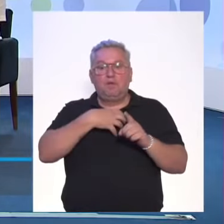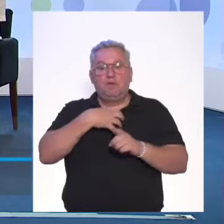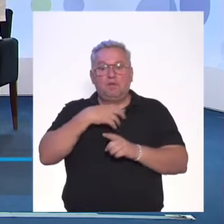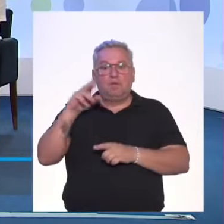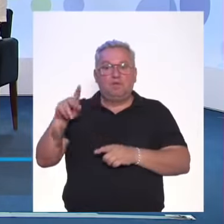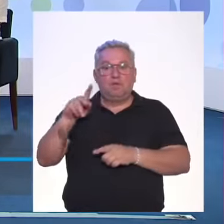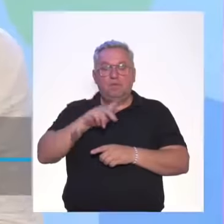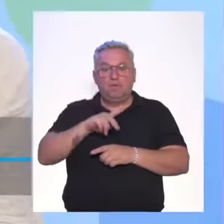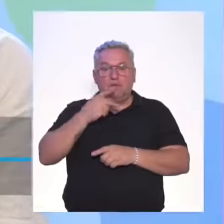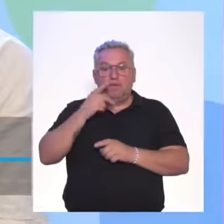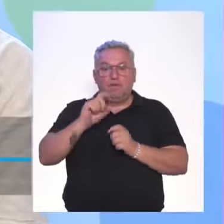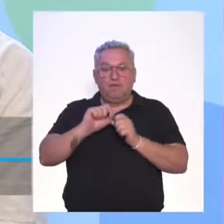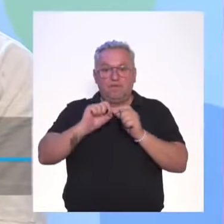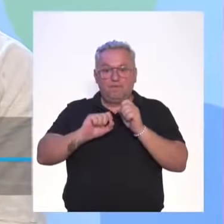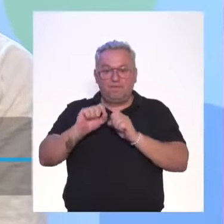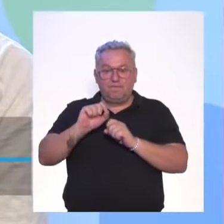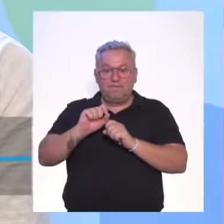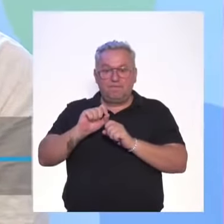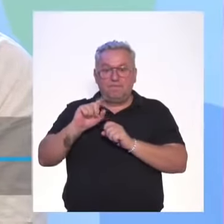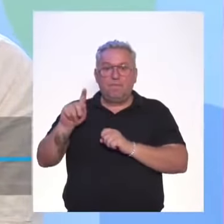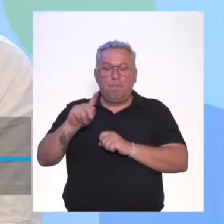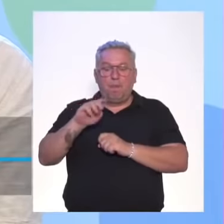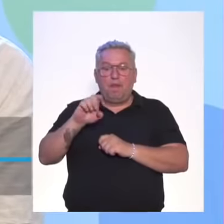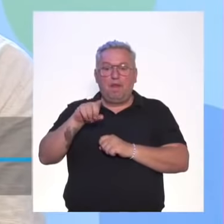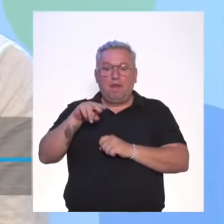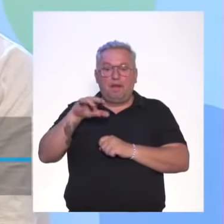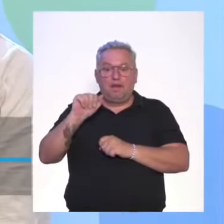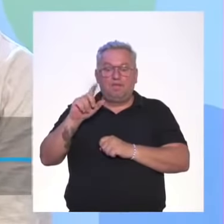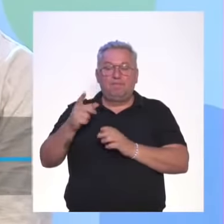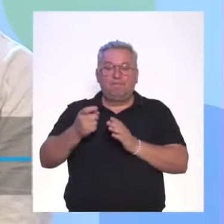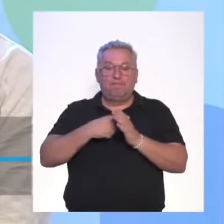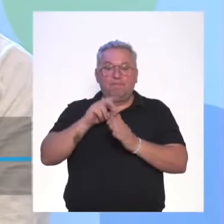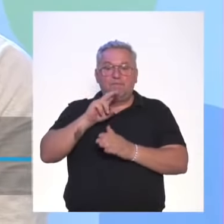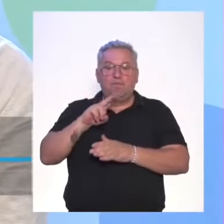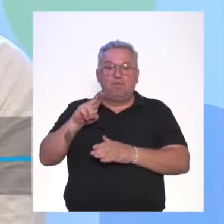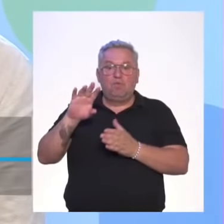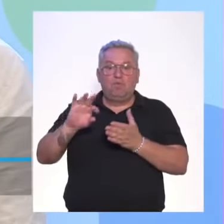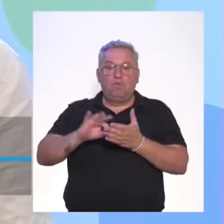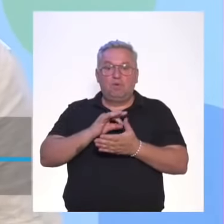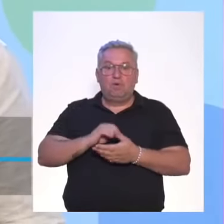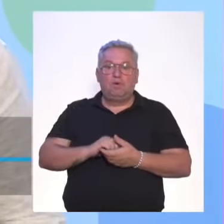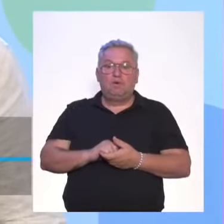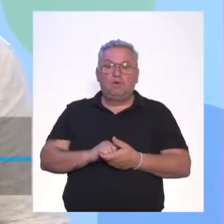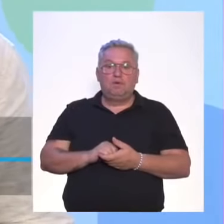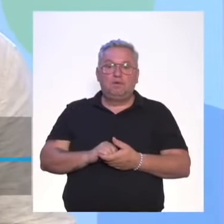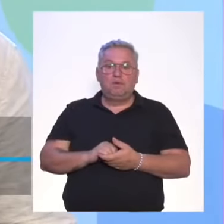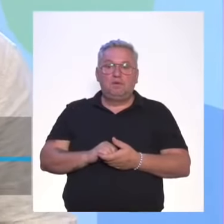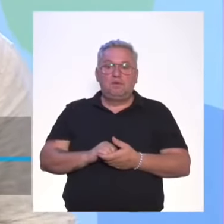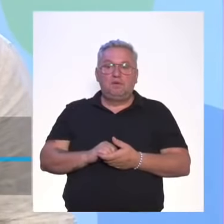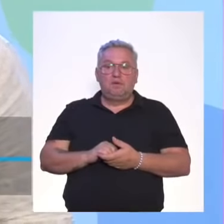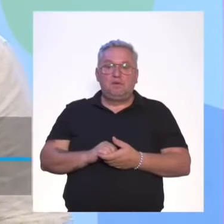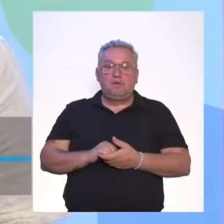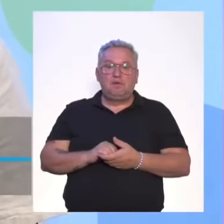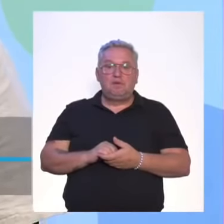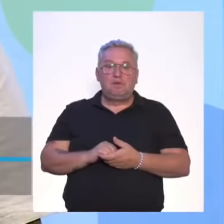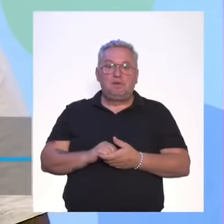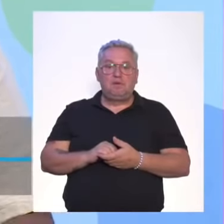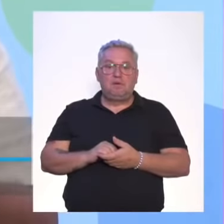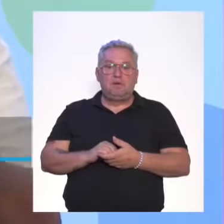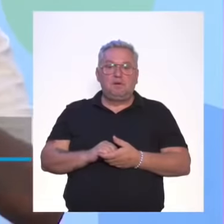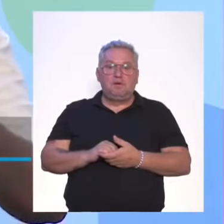para professora mandou E aí eu a professora Elaine ficou devendo o nome do autor do livro o